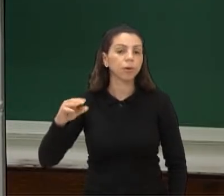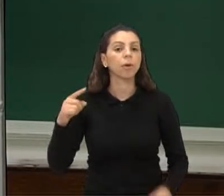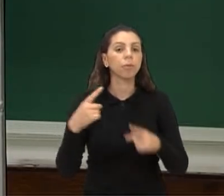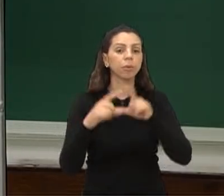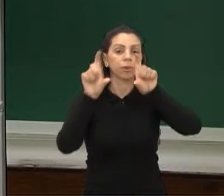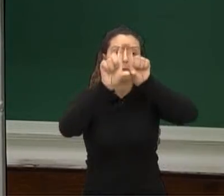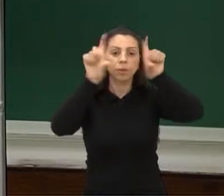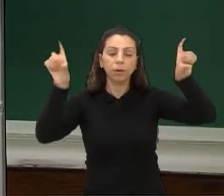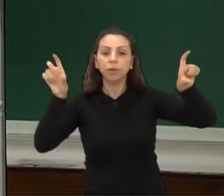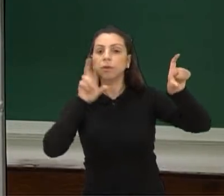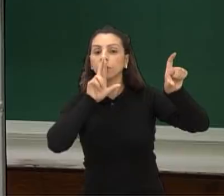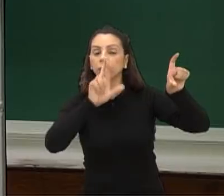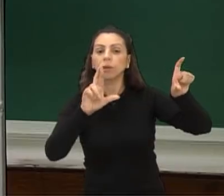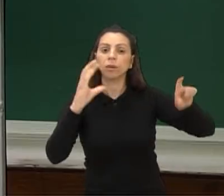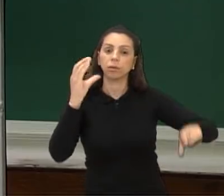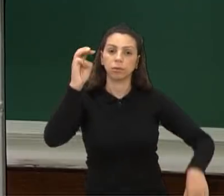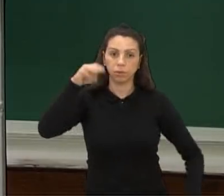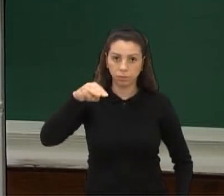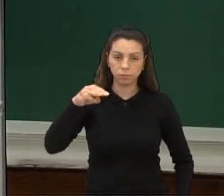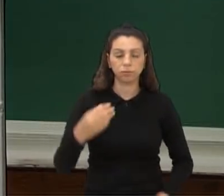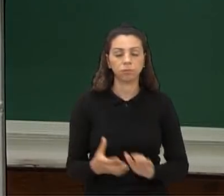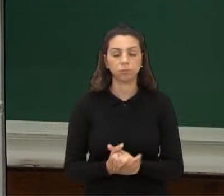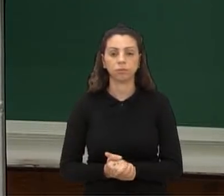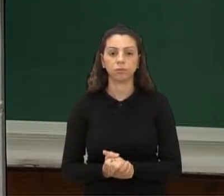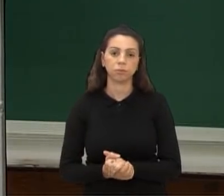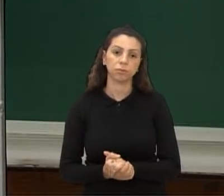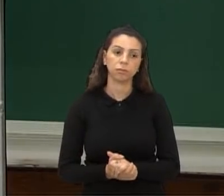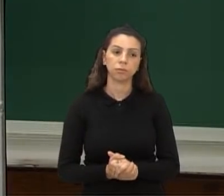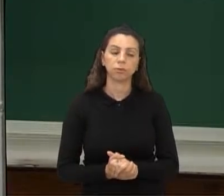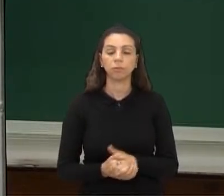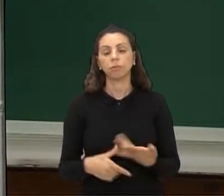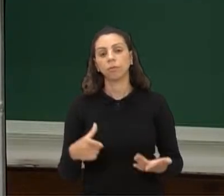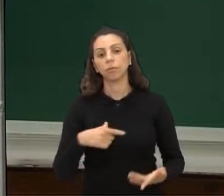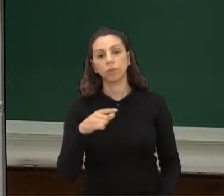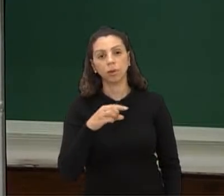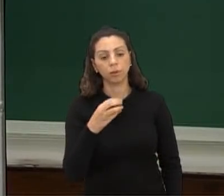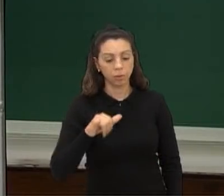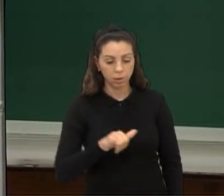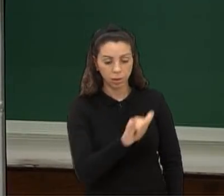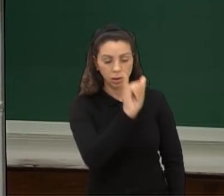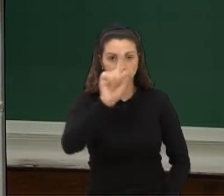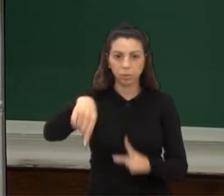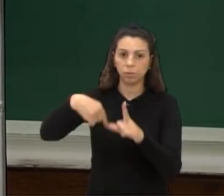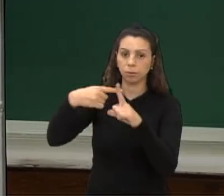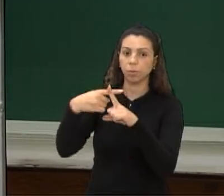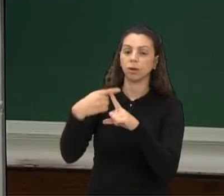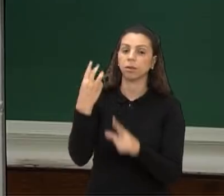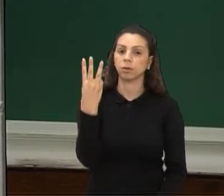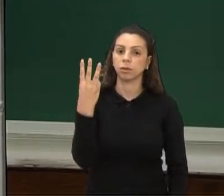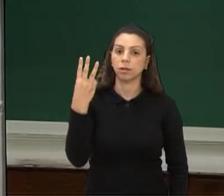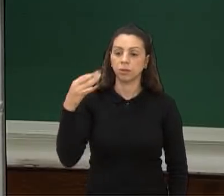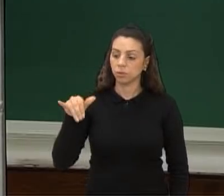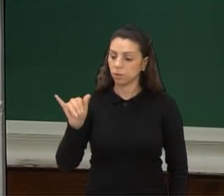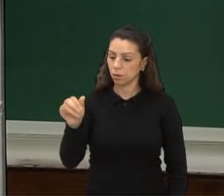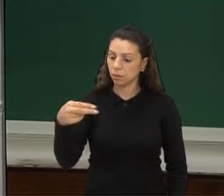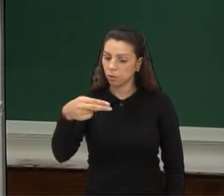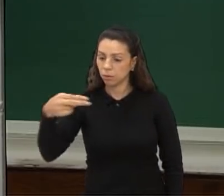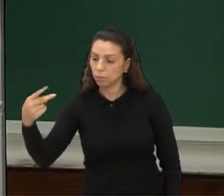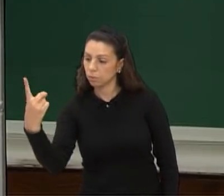essa parte mais essa parte dá todo esse total aqui em centímetros, tá? A professora colocou